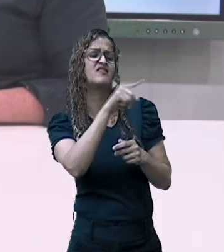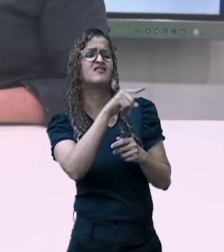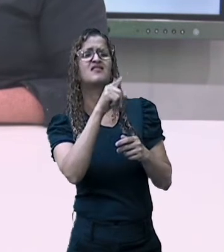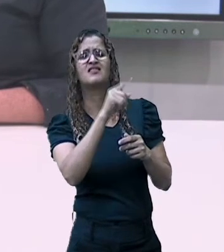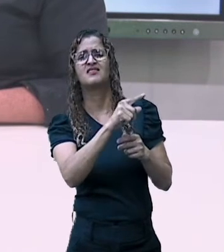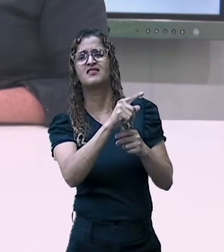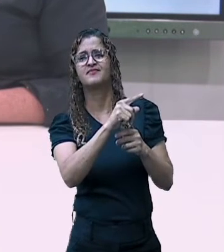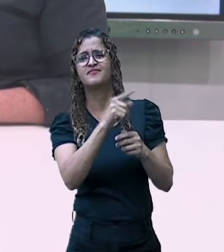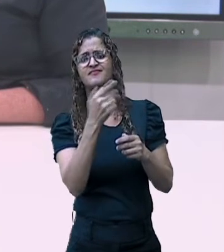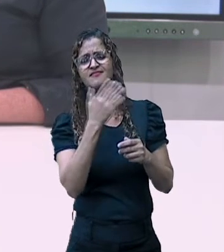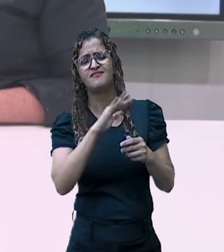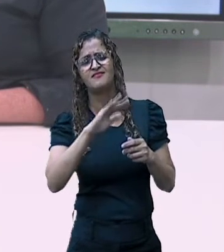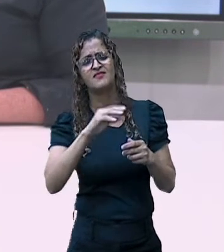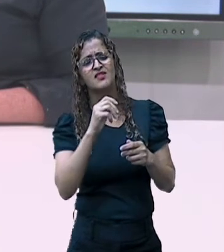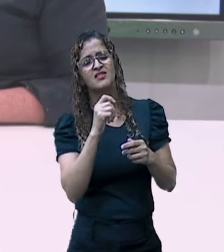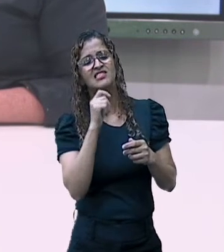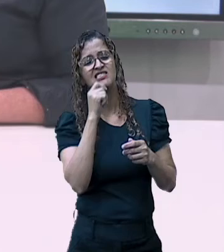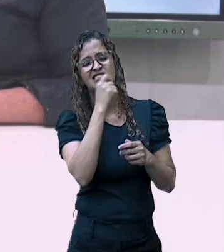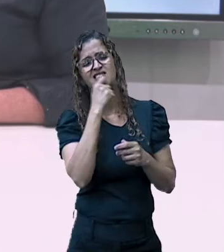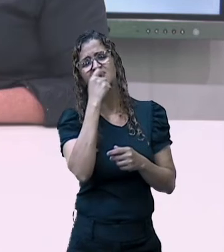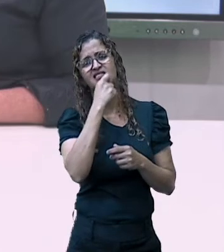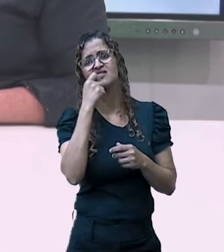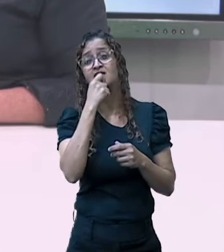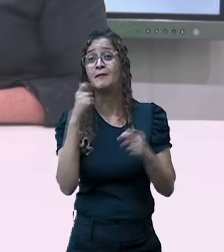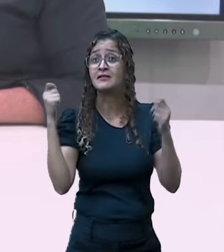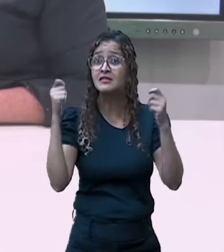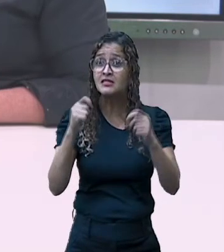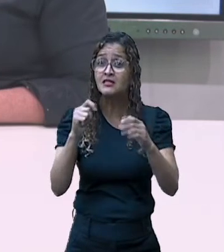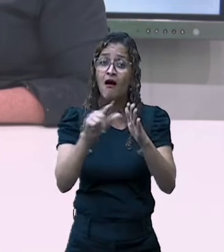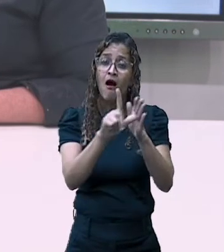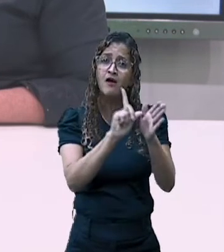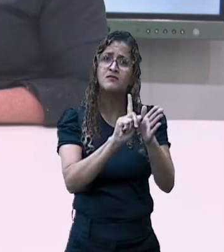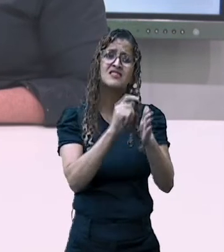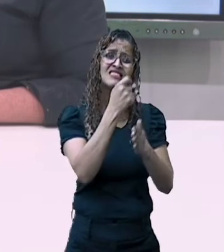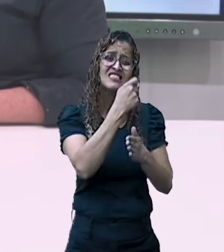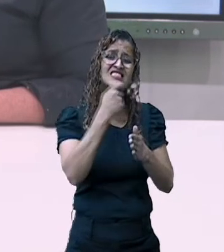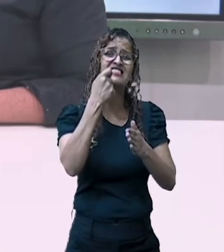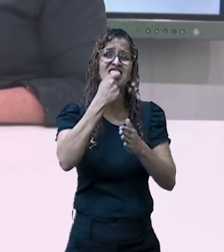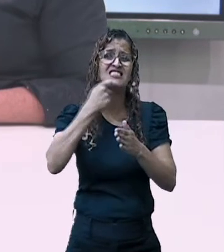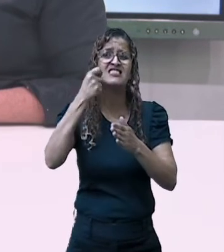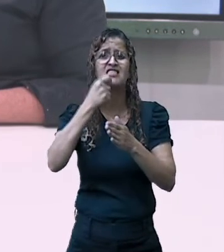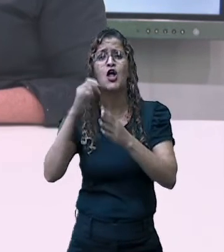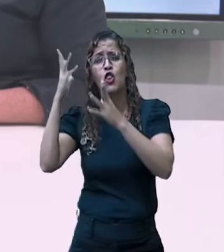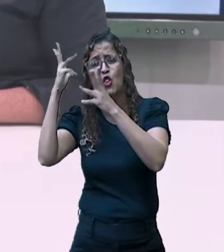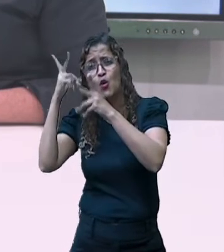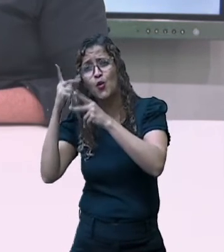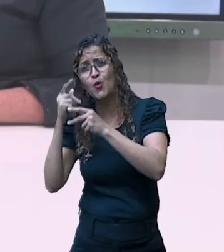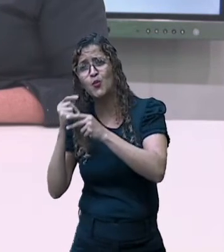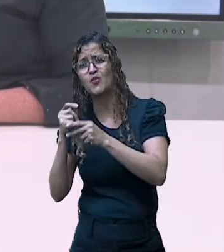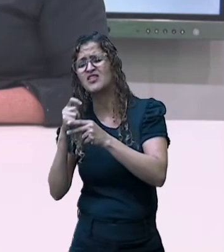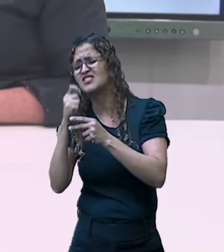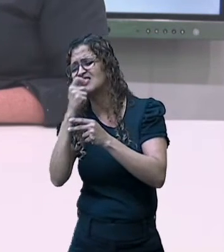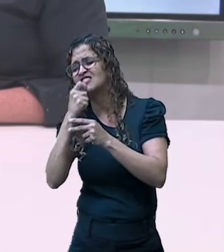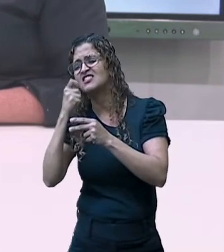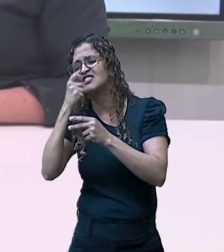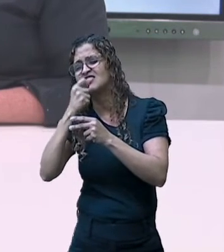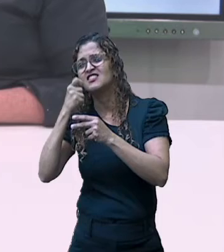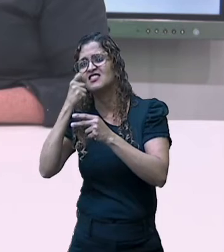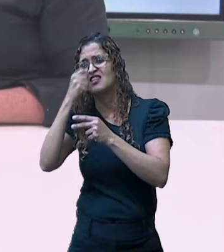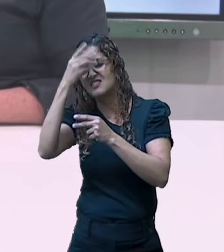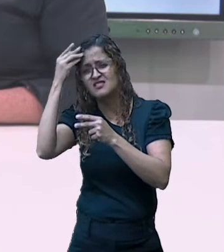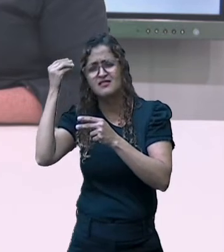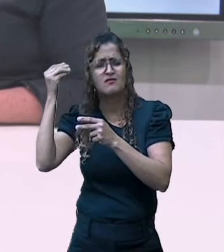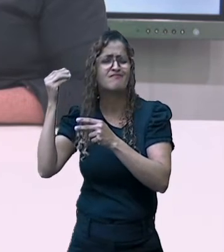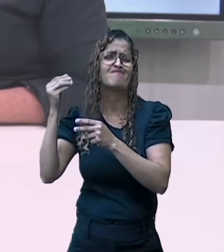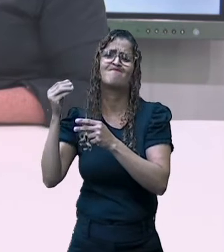que dorme muito sem escovar dente, ela tem uma tendência gigantesca a desenvolver cárie. Porque durante a noite é o momento em que o bichinho